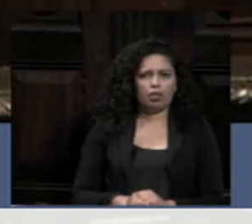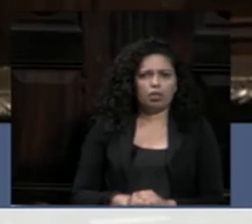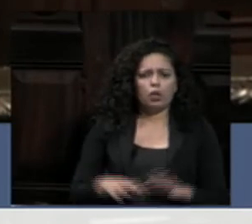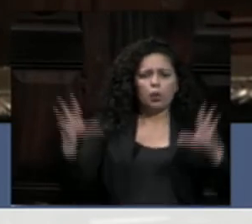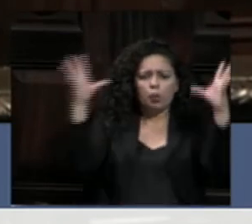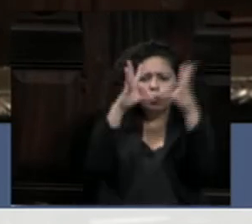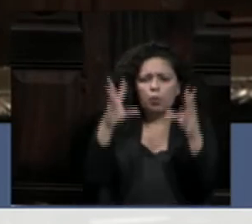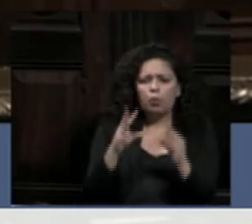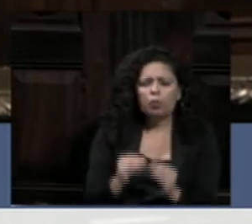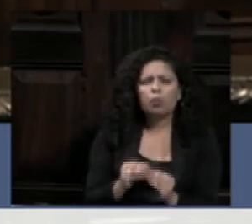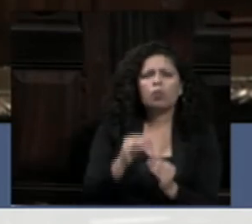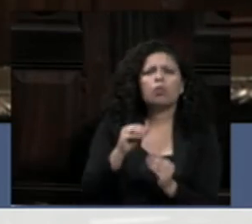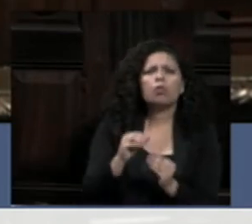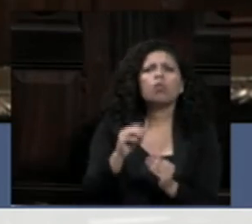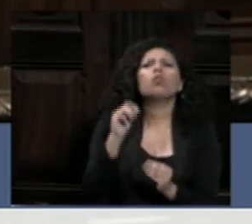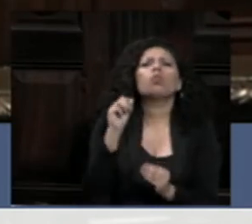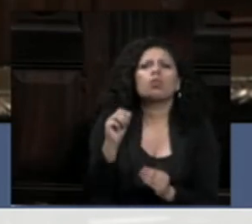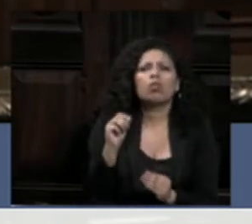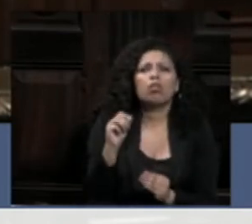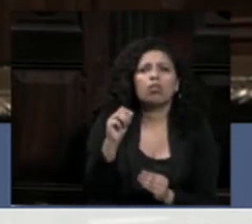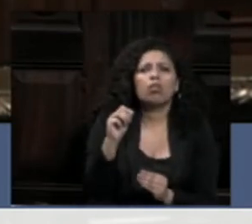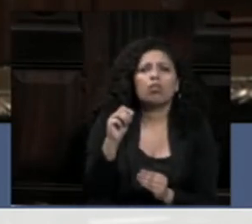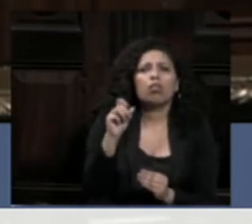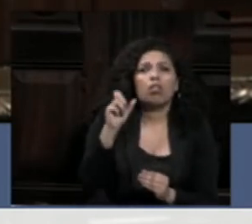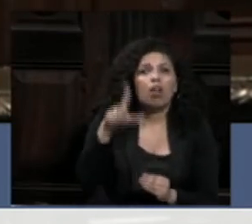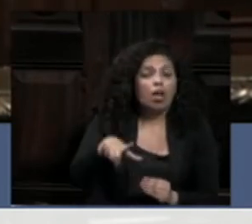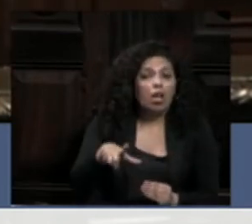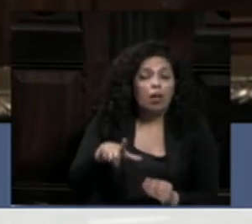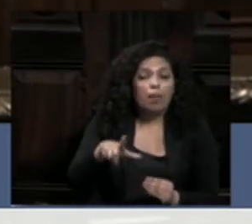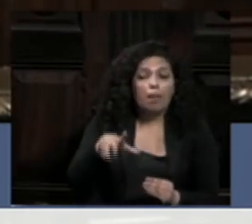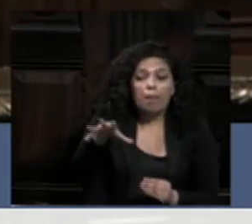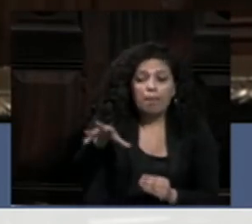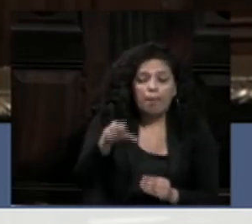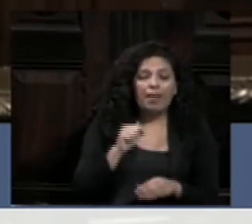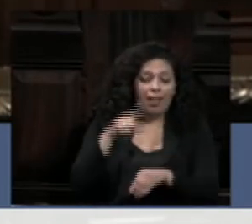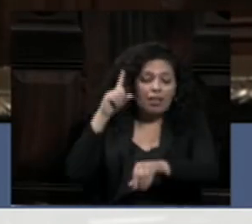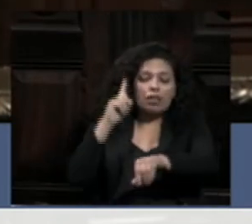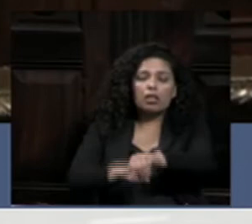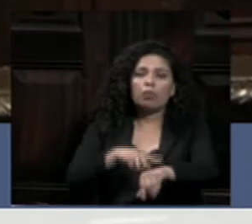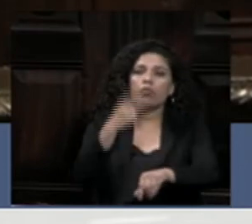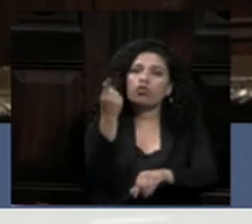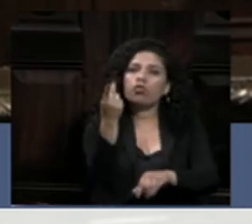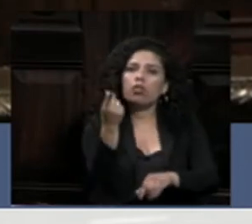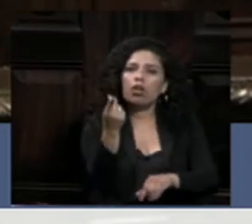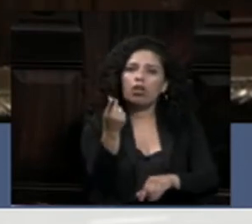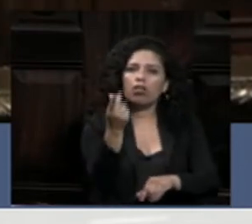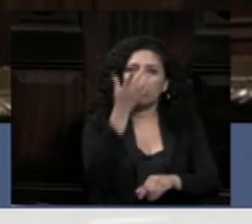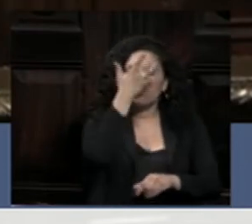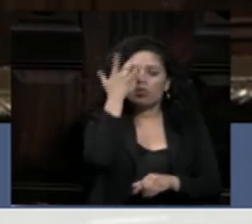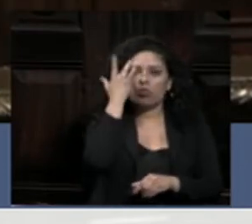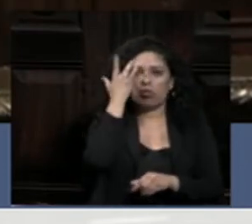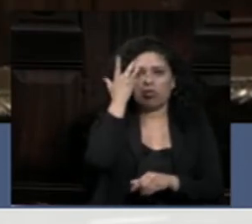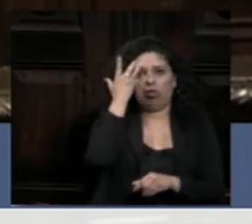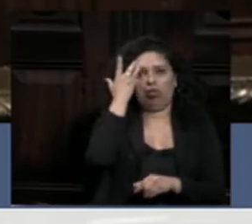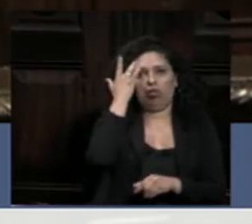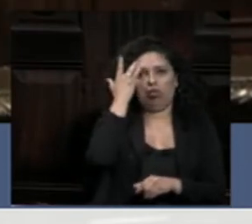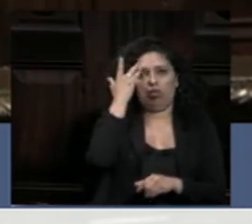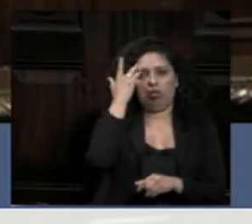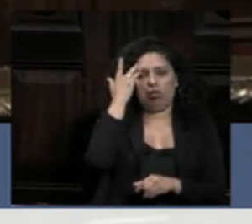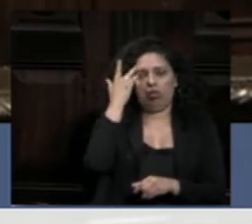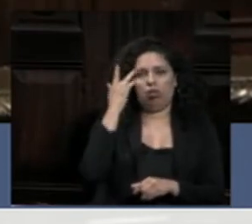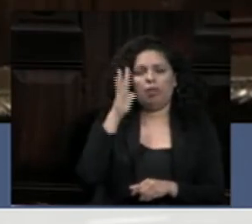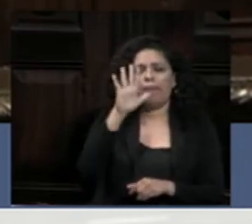expoliação ao cidadão. Isso é tomar tempo e dinheiro do cidadão. E o que essa